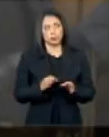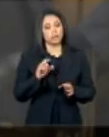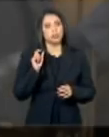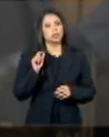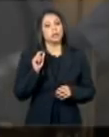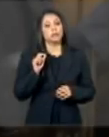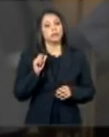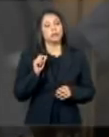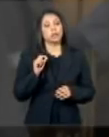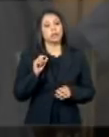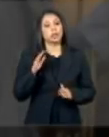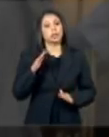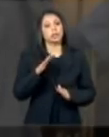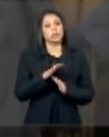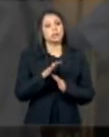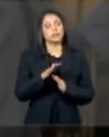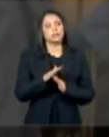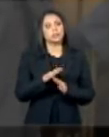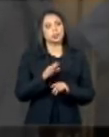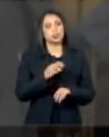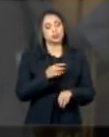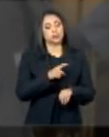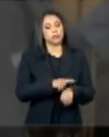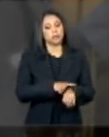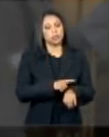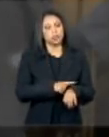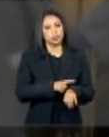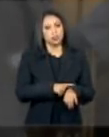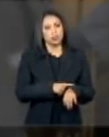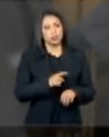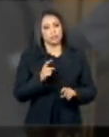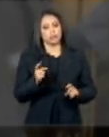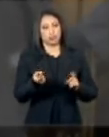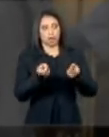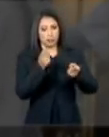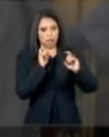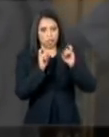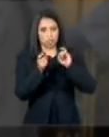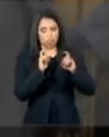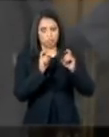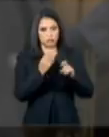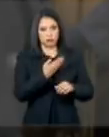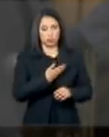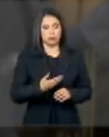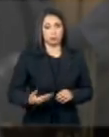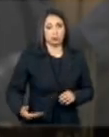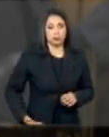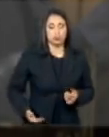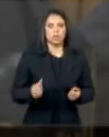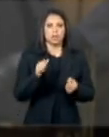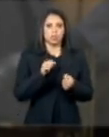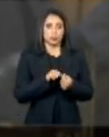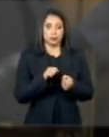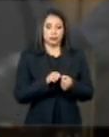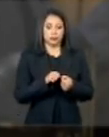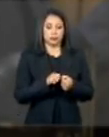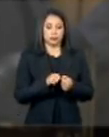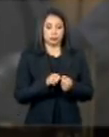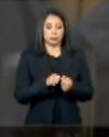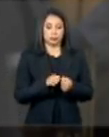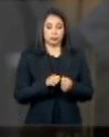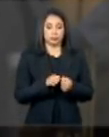temporal do direito regional por parte da administração pública dos atos por ela praticados e que resultam